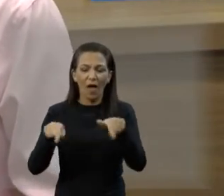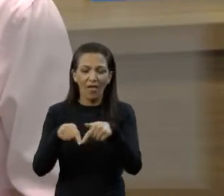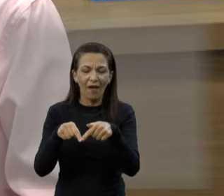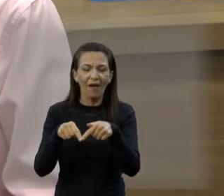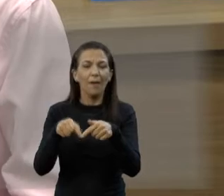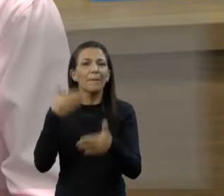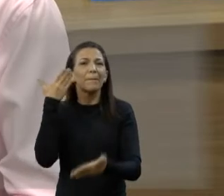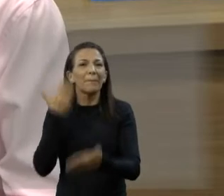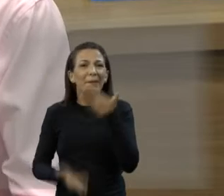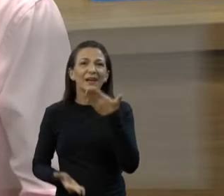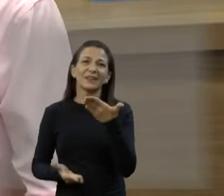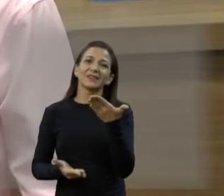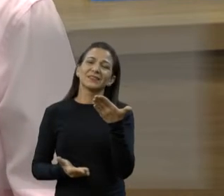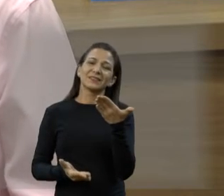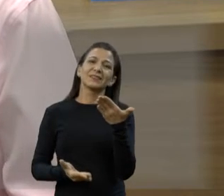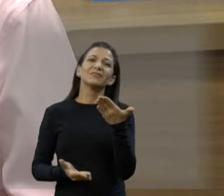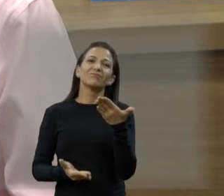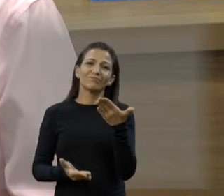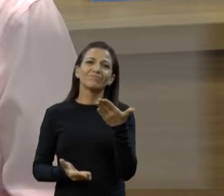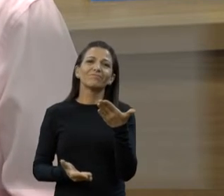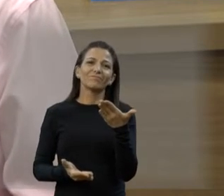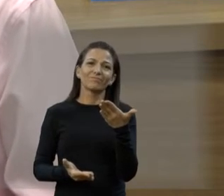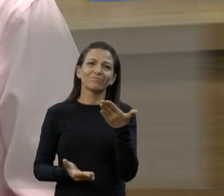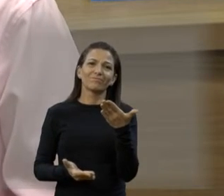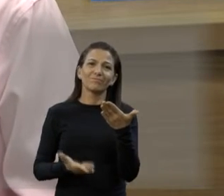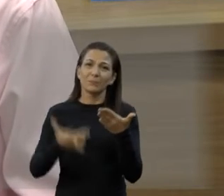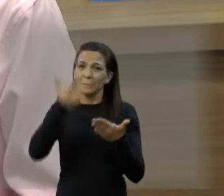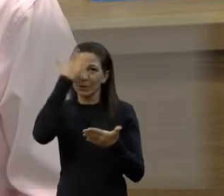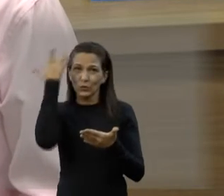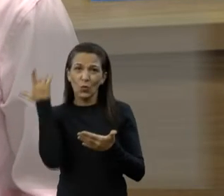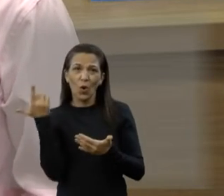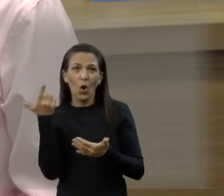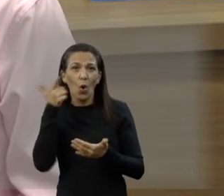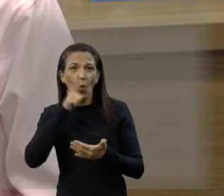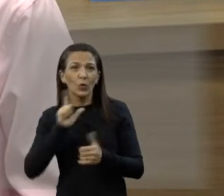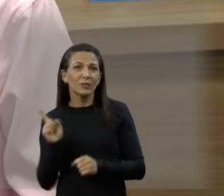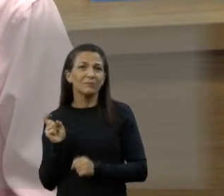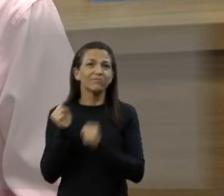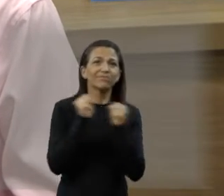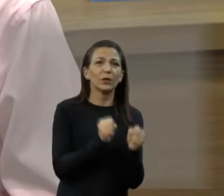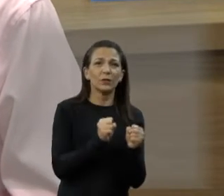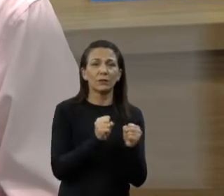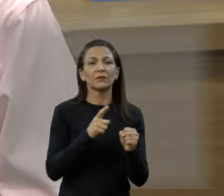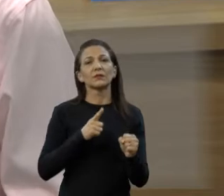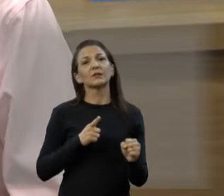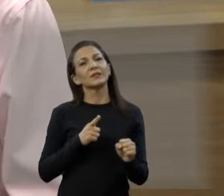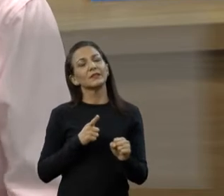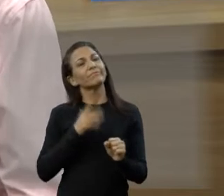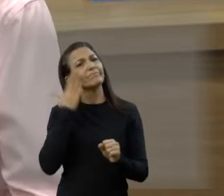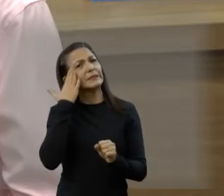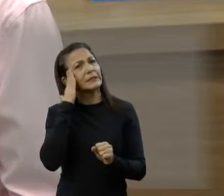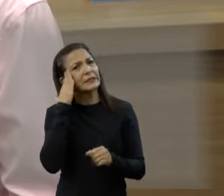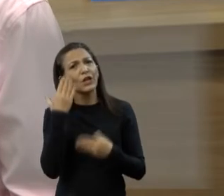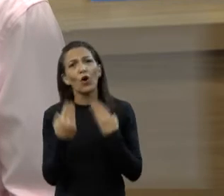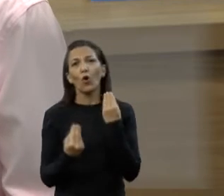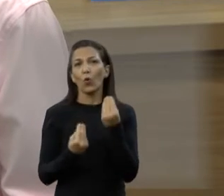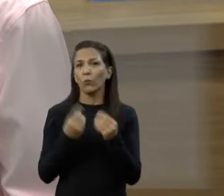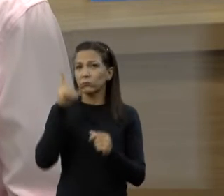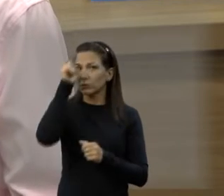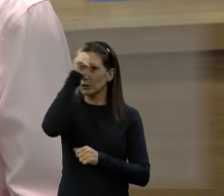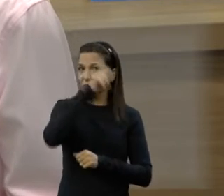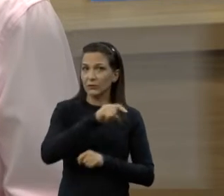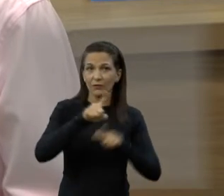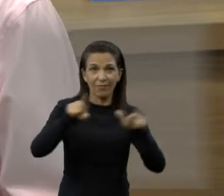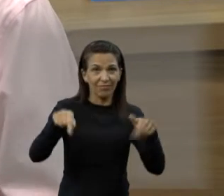perder a terra para outra pessoa sem entender algumas coisas que é muito difícil a gente entender isso e terra é do povo a gente